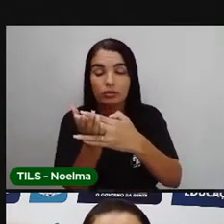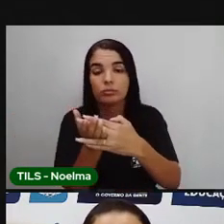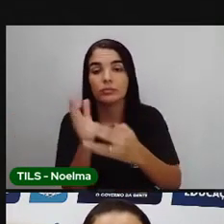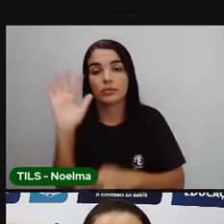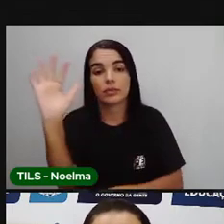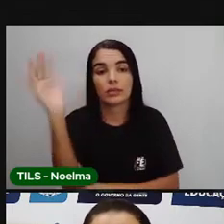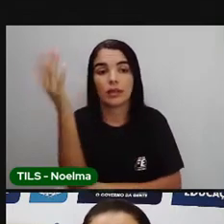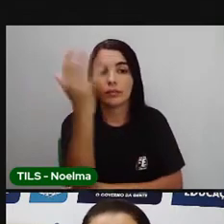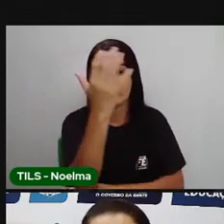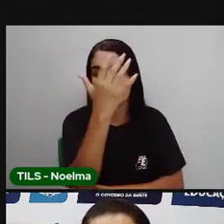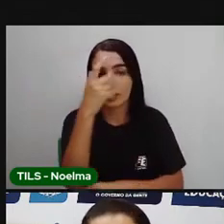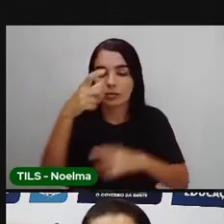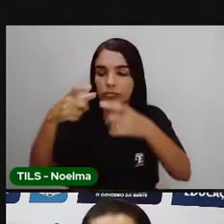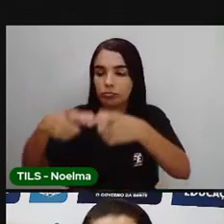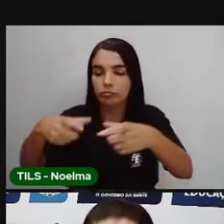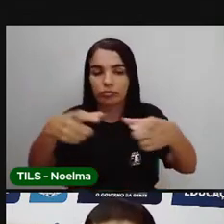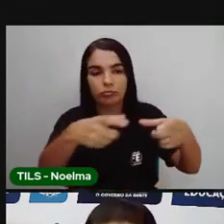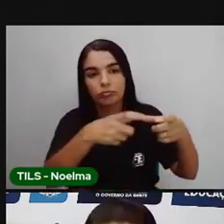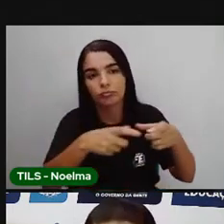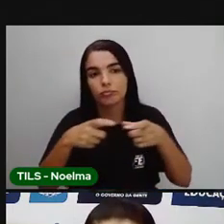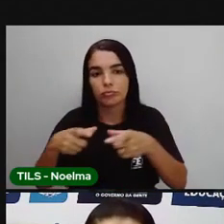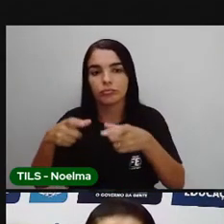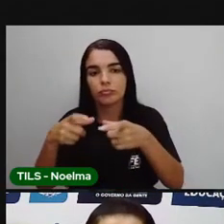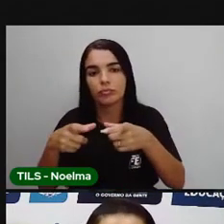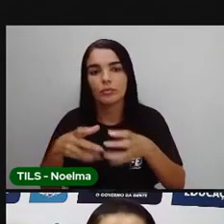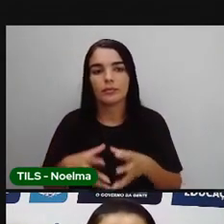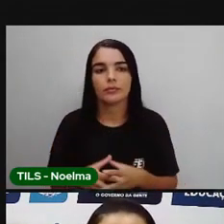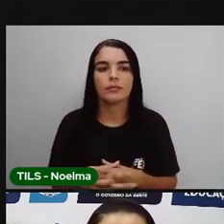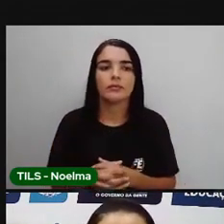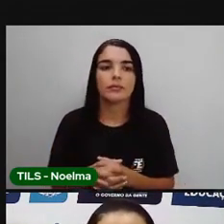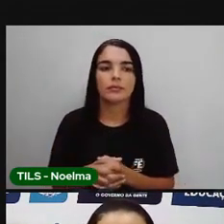vegetações de uma determinada região.